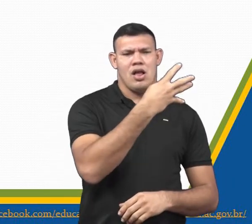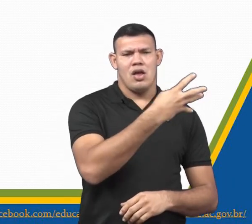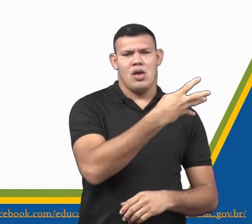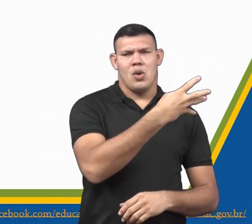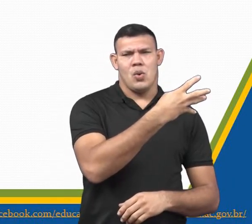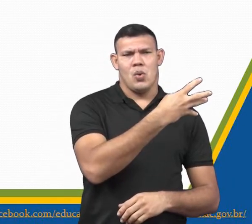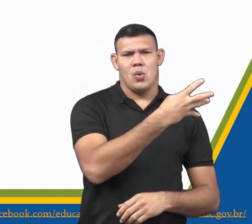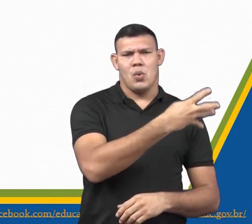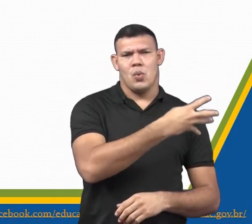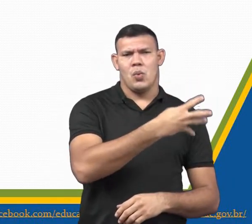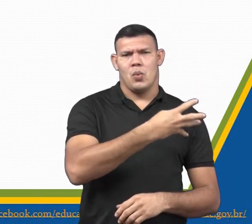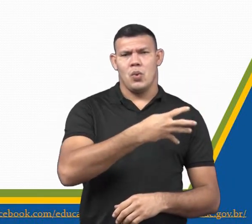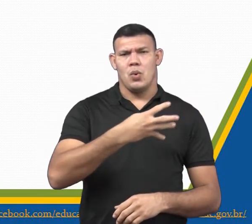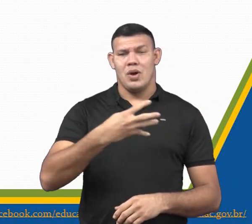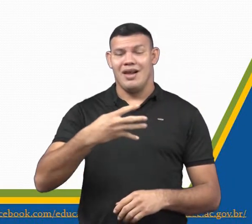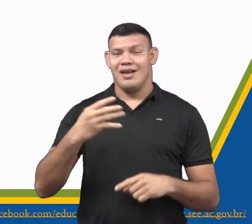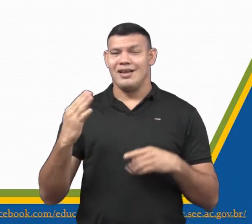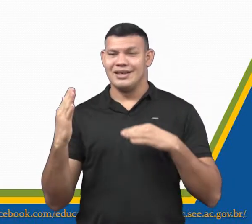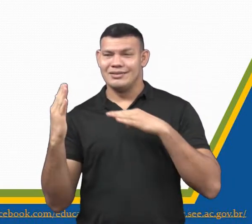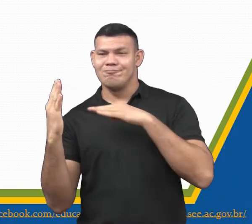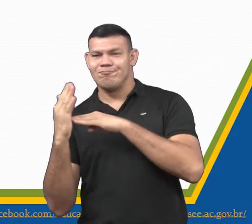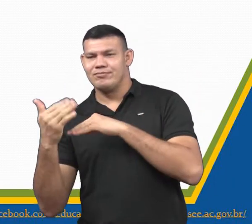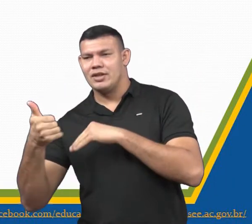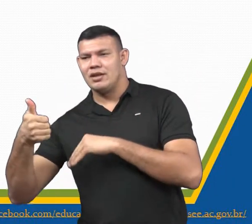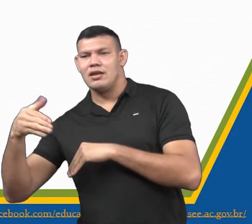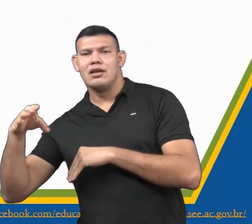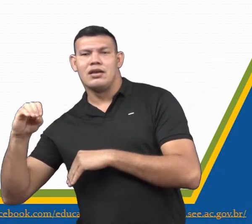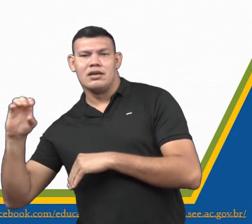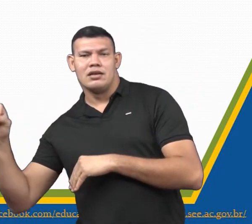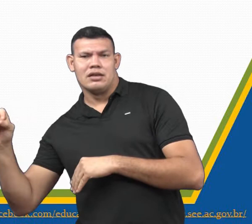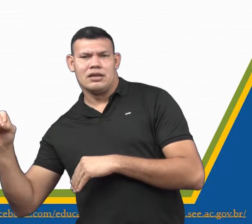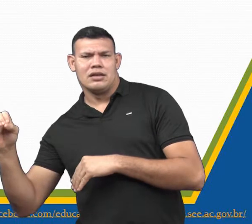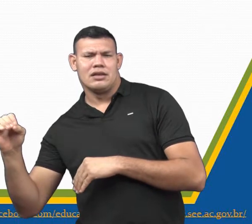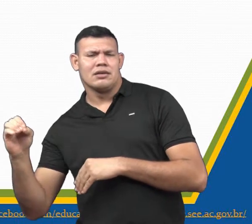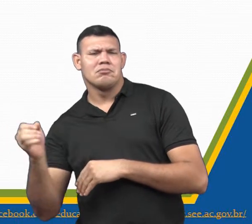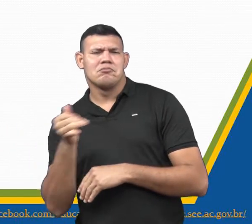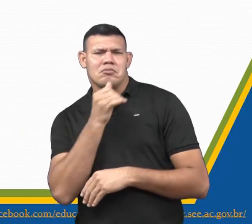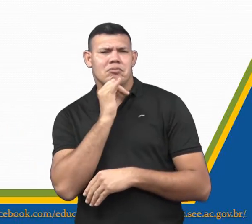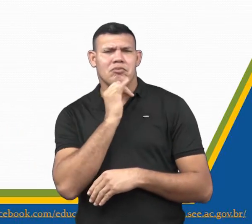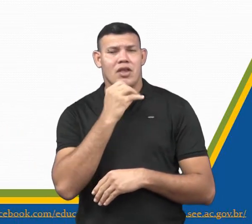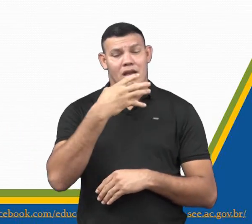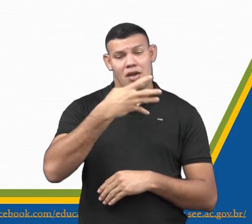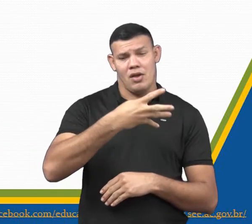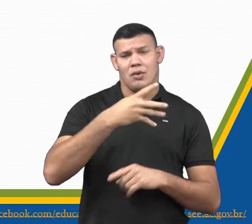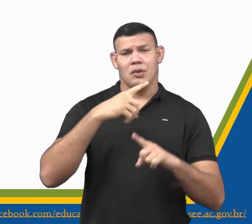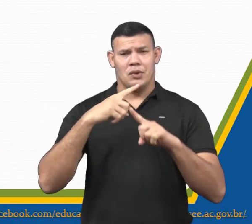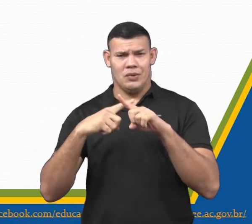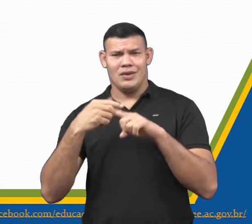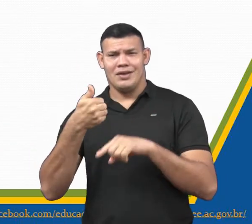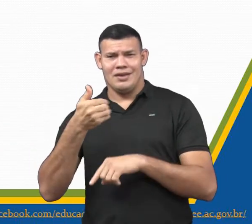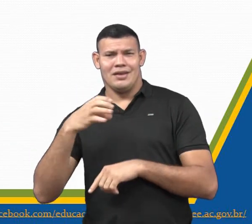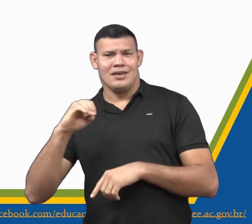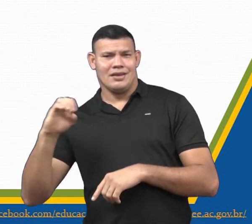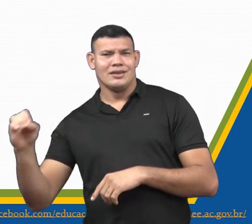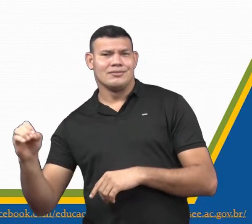que é nas unidades de milhares. Veja bem, como que eu leio esse número? Aqui eu